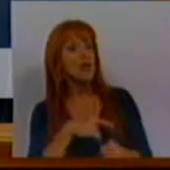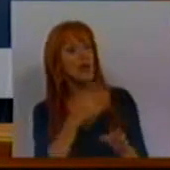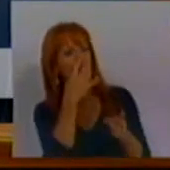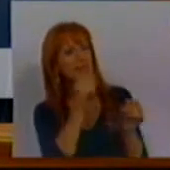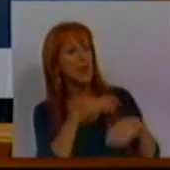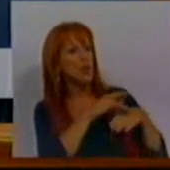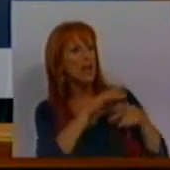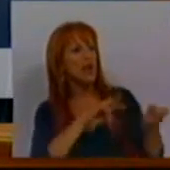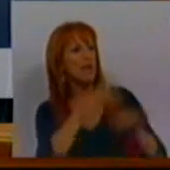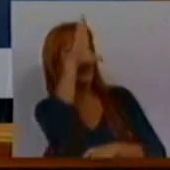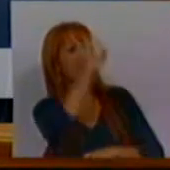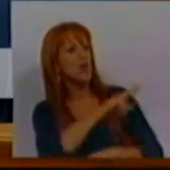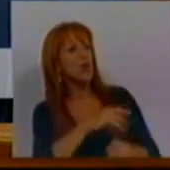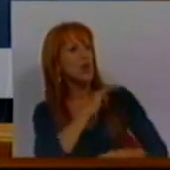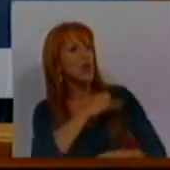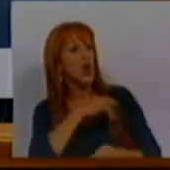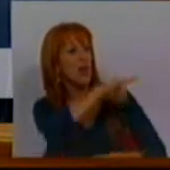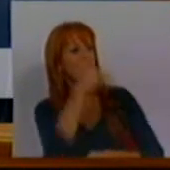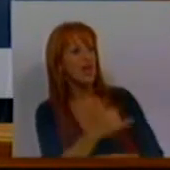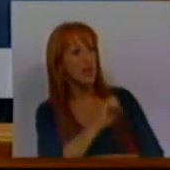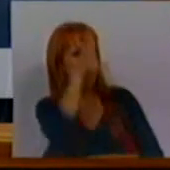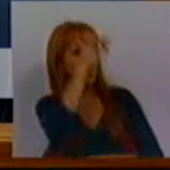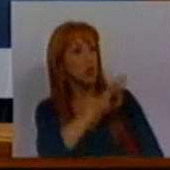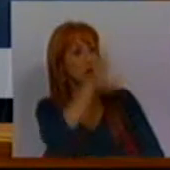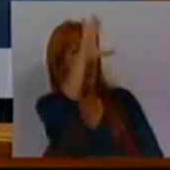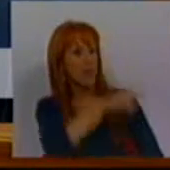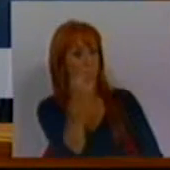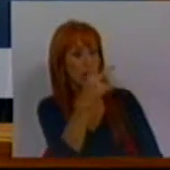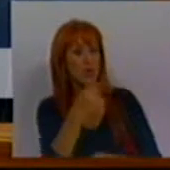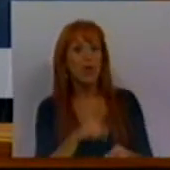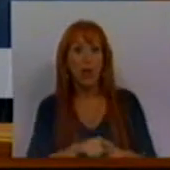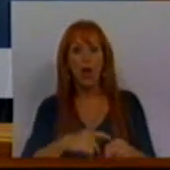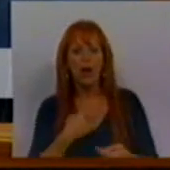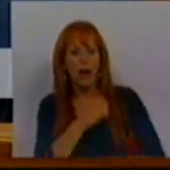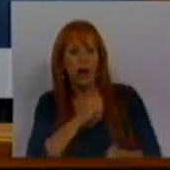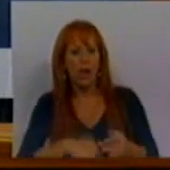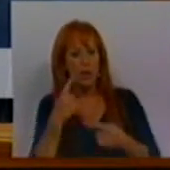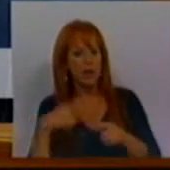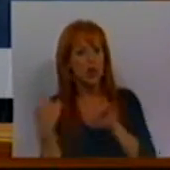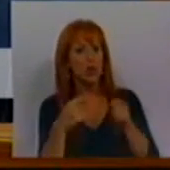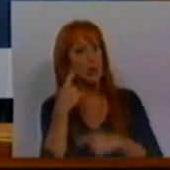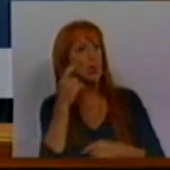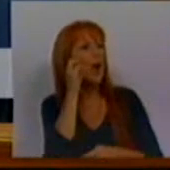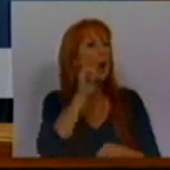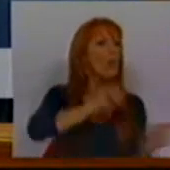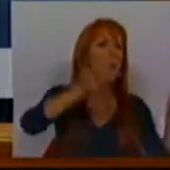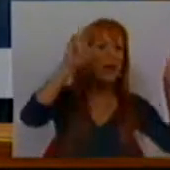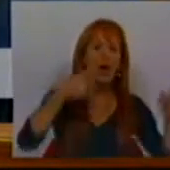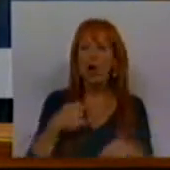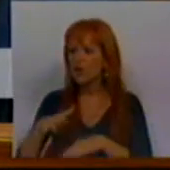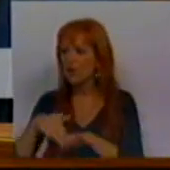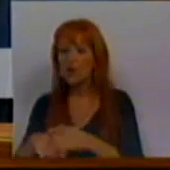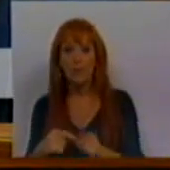de guião da reforma do Estado, em que o Sr. Vice-Primeiro-Ministro e o Sr. Ministro acabam por discutir em público a paternidade, nós fizemos